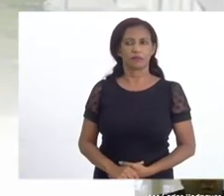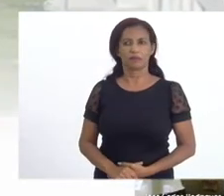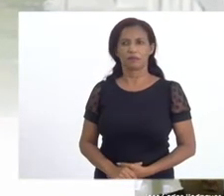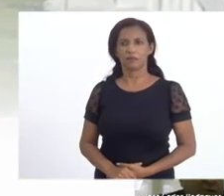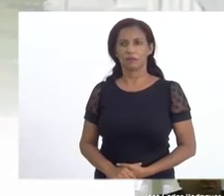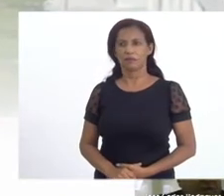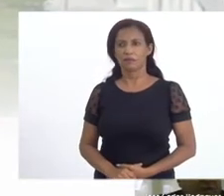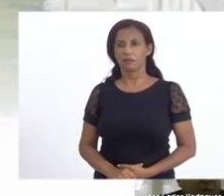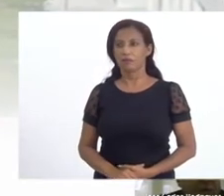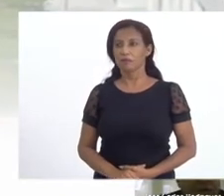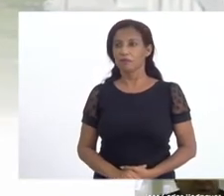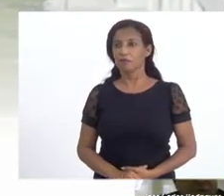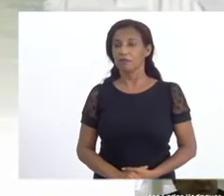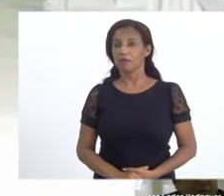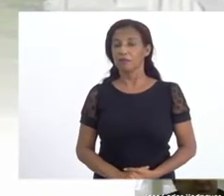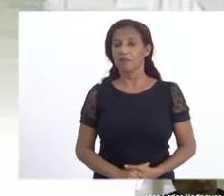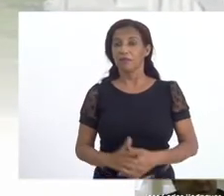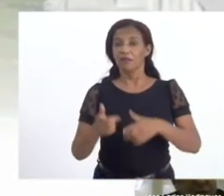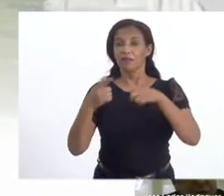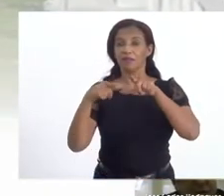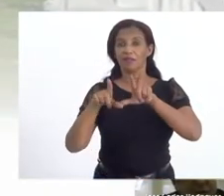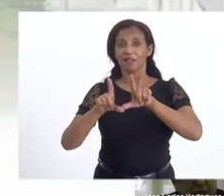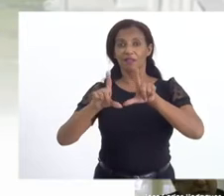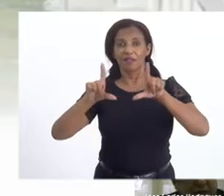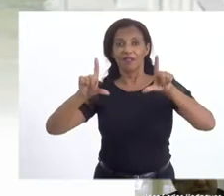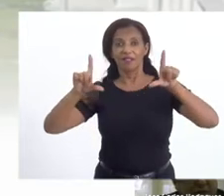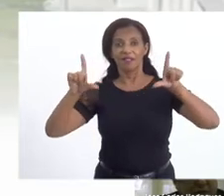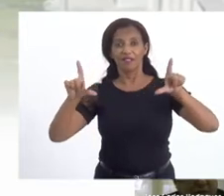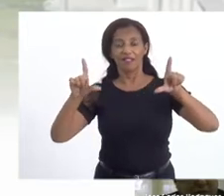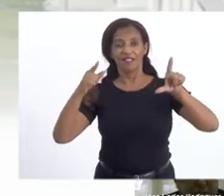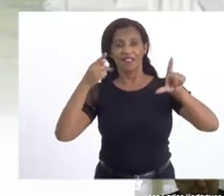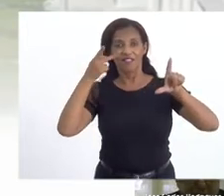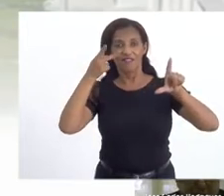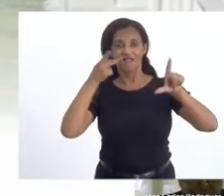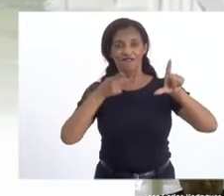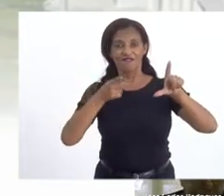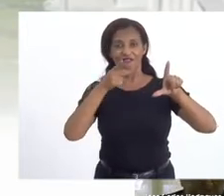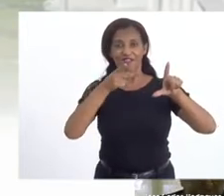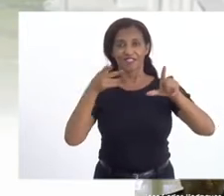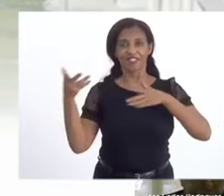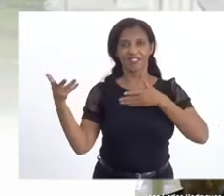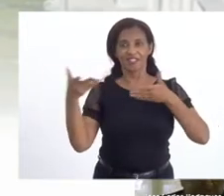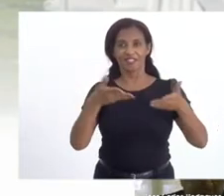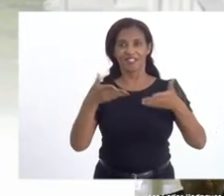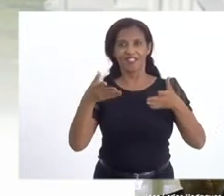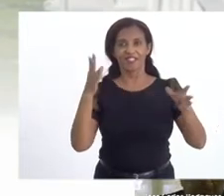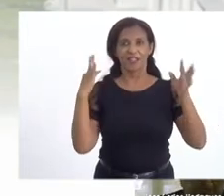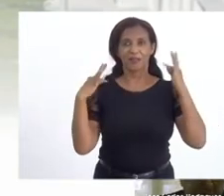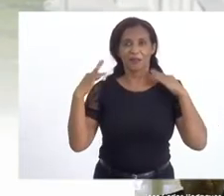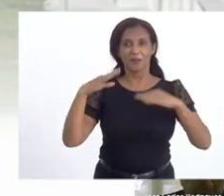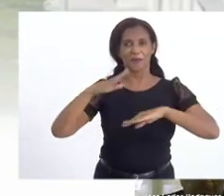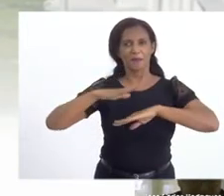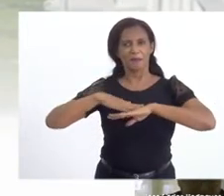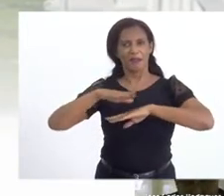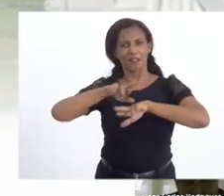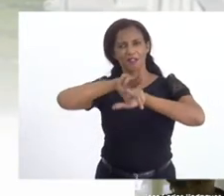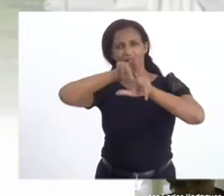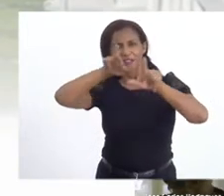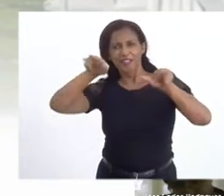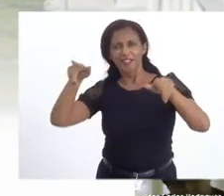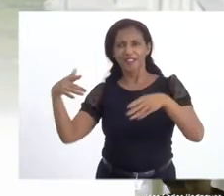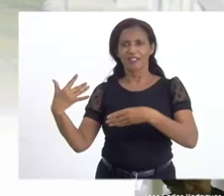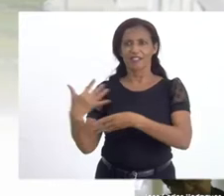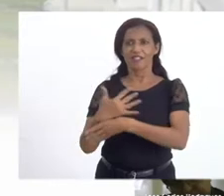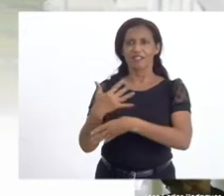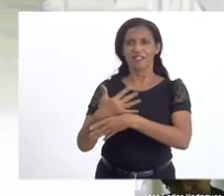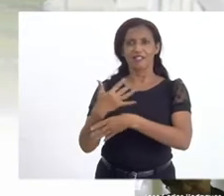Então, o cartão postal do Brasil, Rio de Janeiro, recebe turistas, empresários e visitantes de mais diferentes cidades do país e